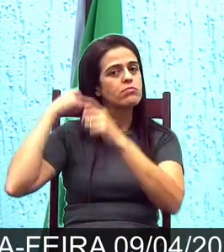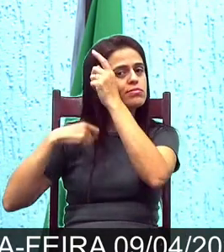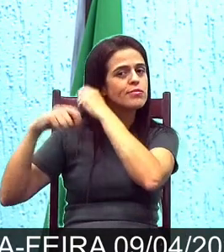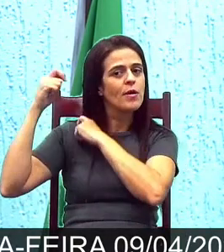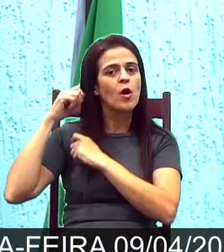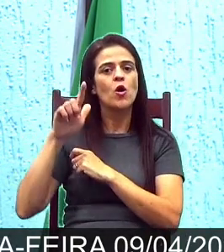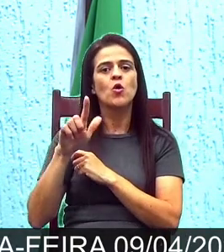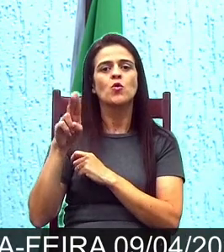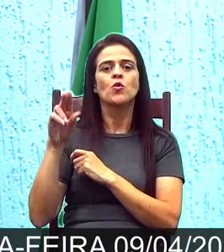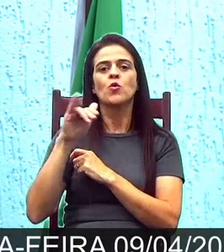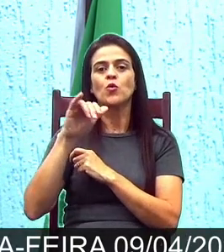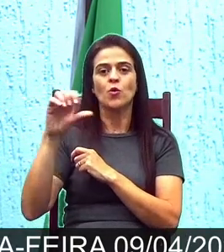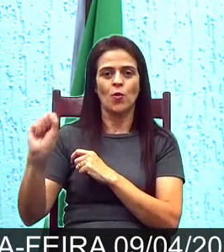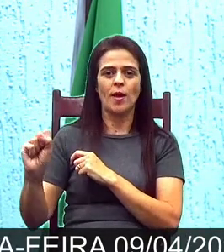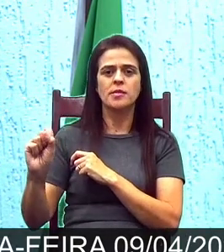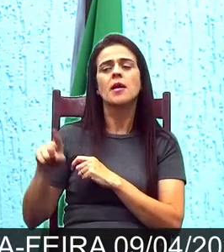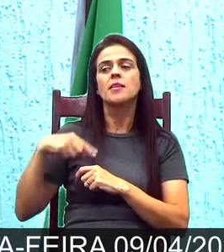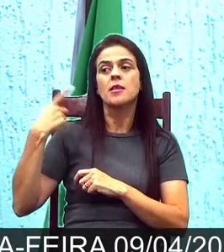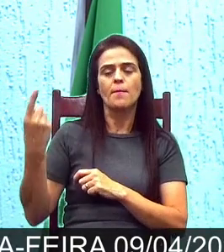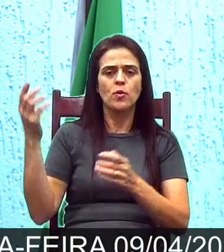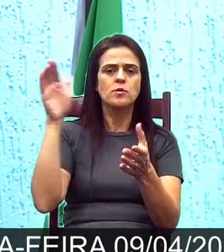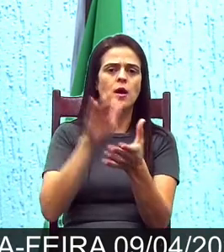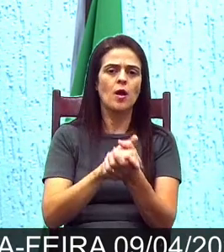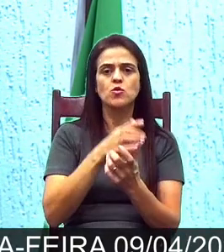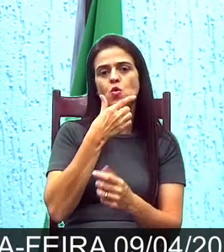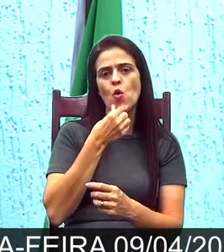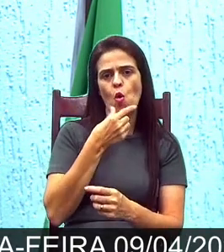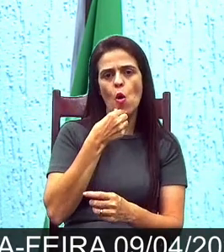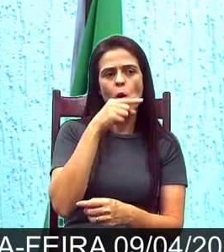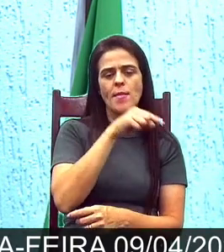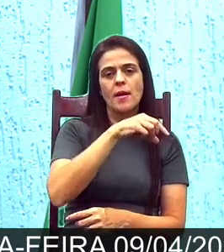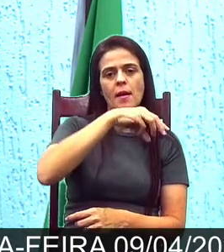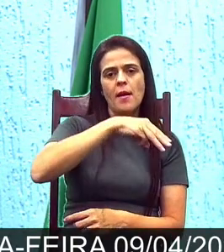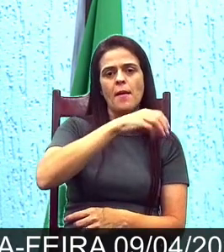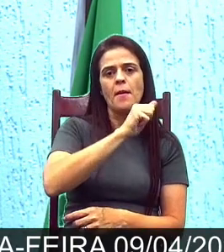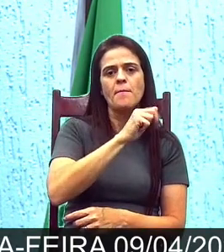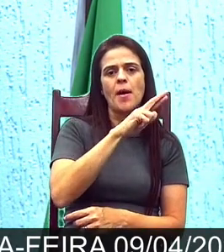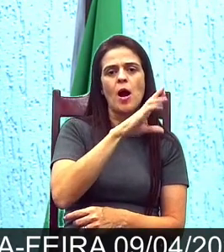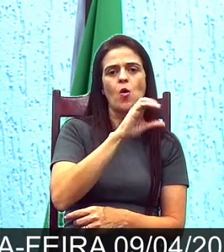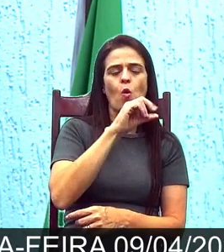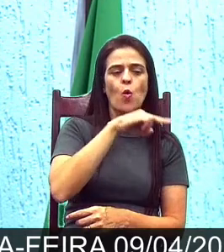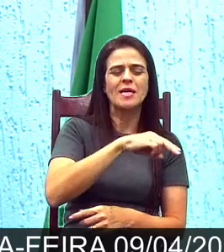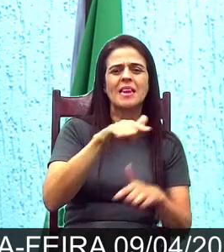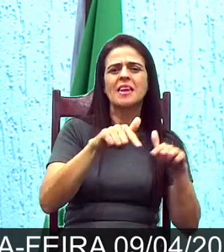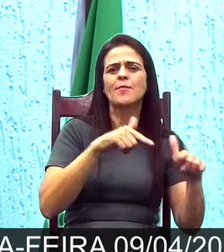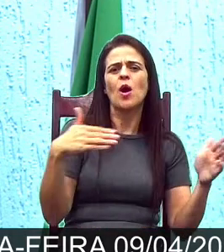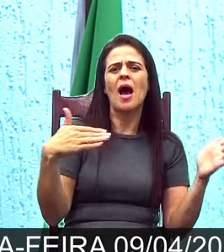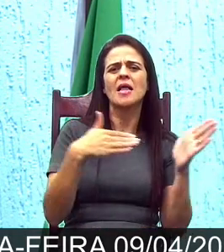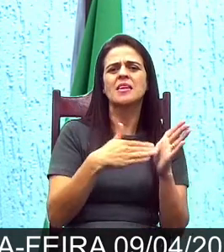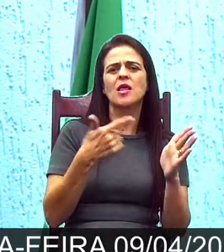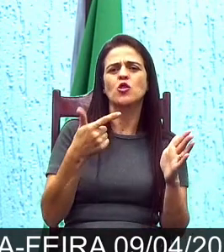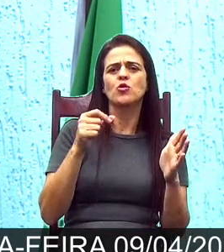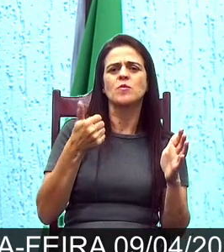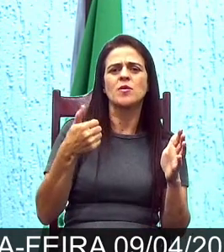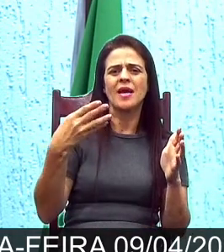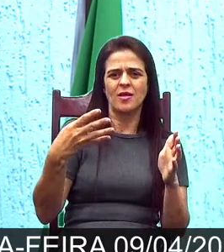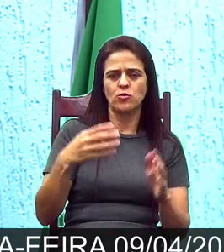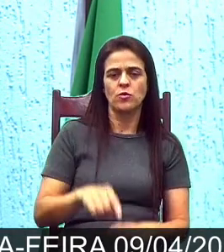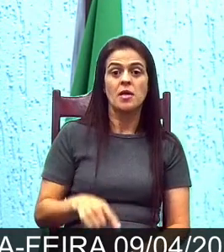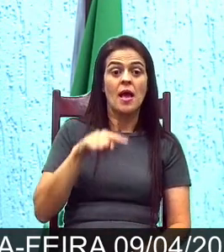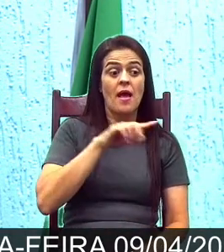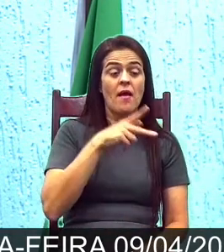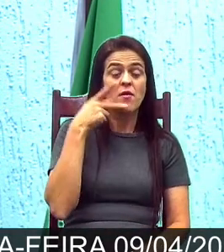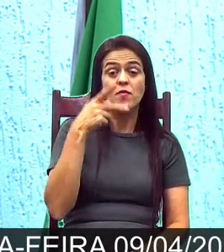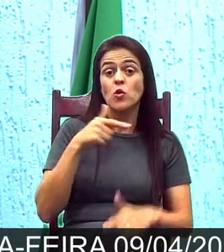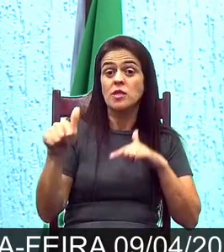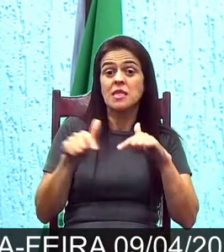em 3/9/2012. Trabalhou no salão até dezembro de 2014, e o atendimento de sua última cliente no